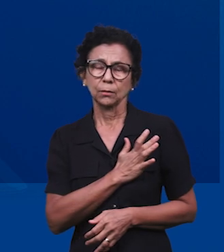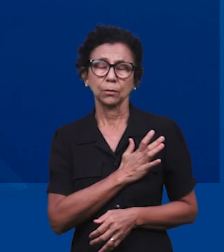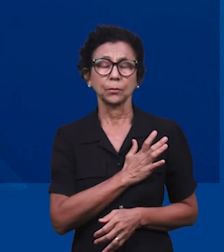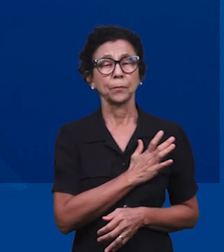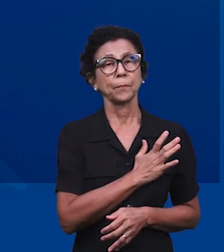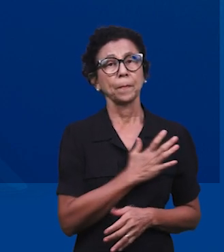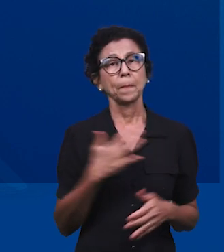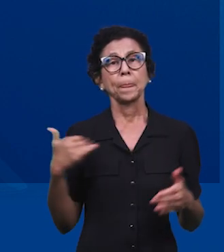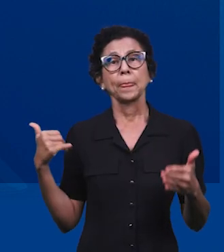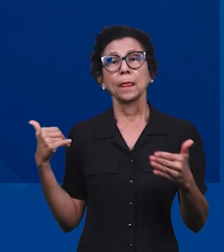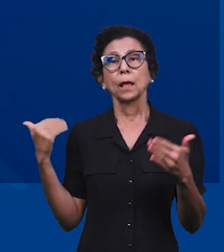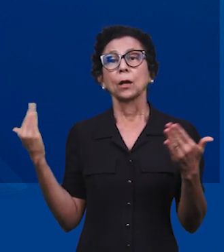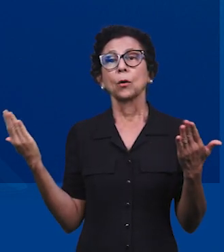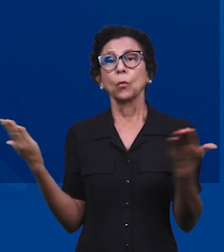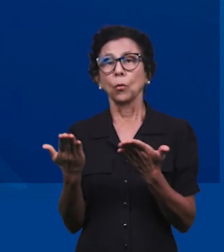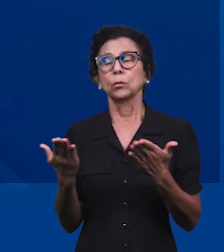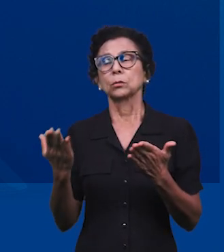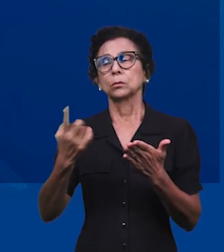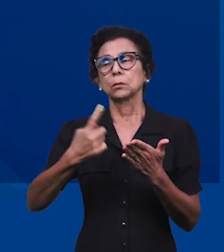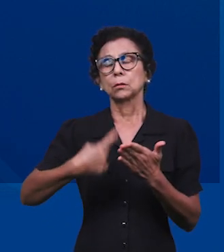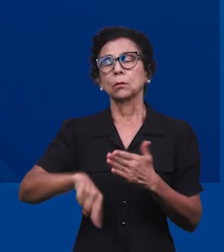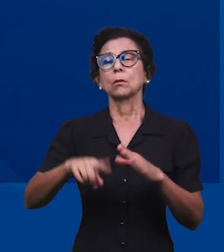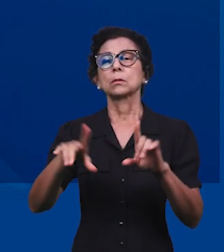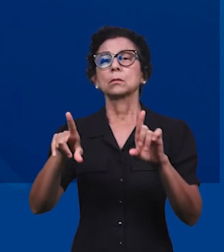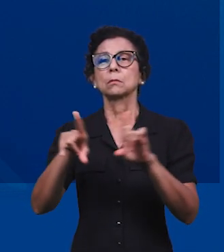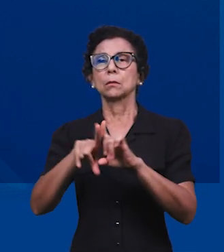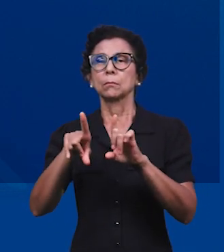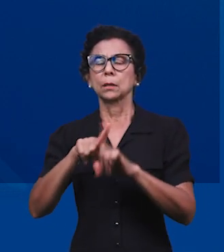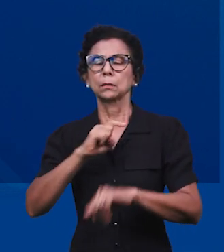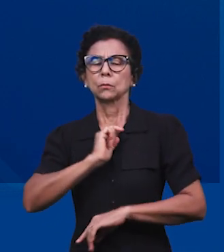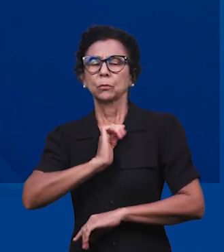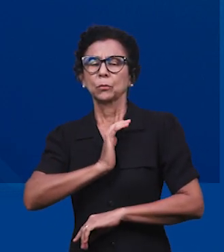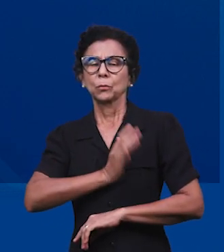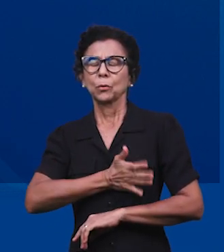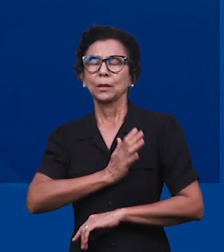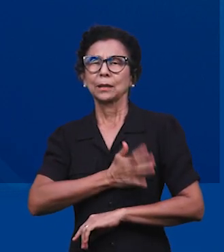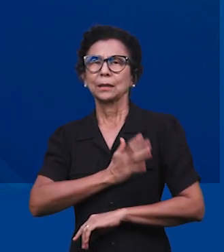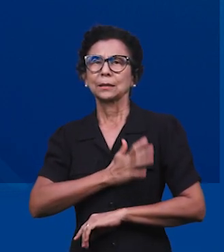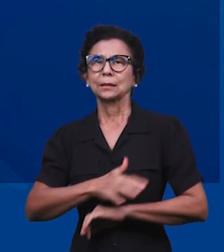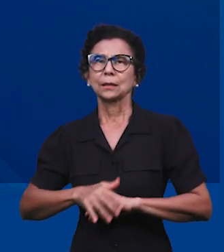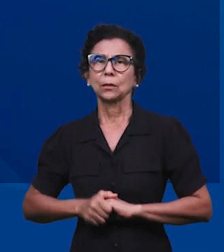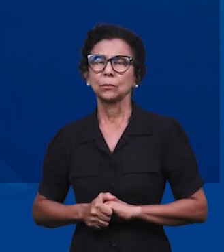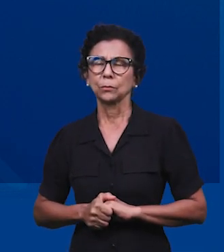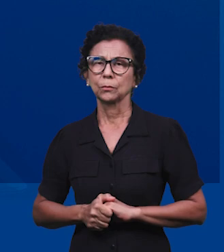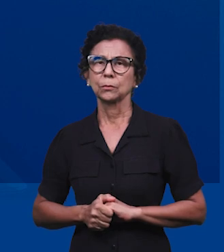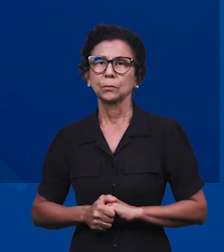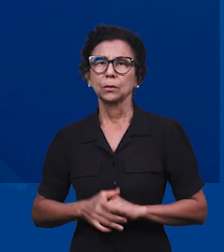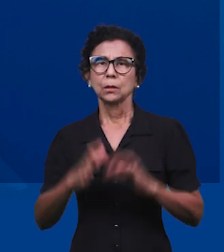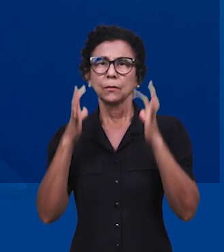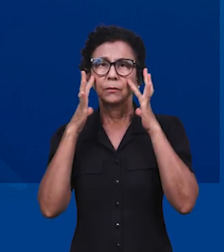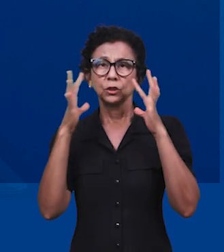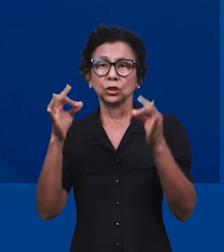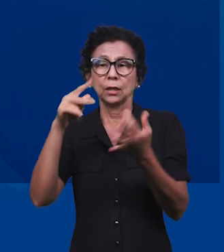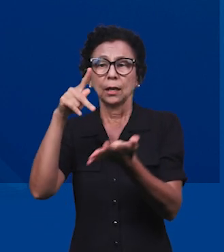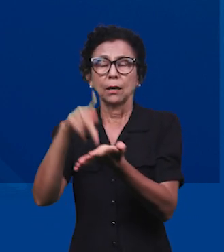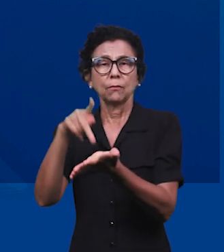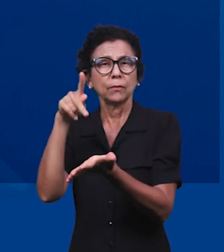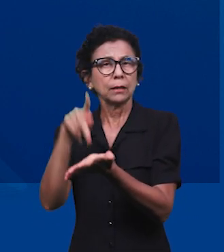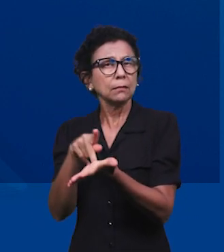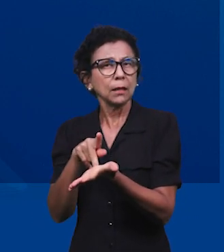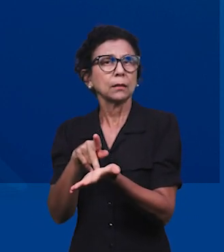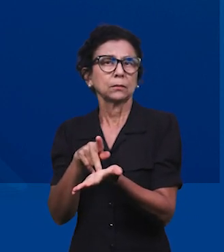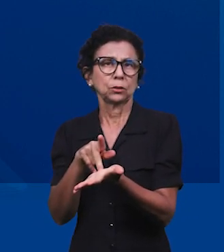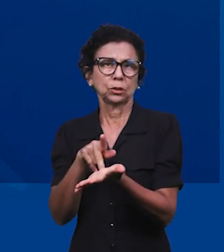também devemos guardar isso. Guardar em nossos corações a verdade absoluta e não deixar